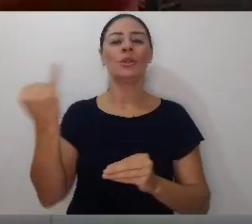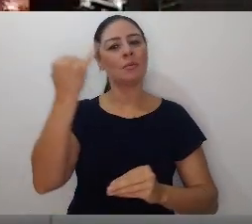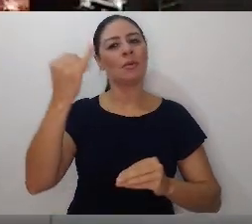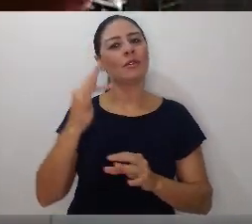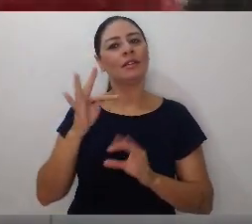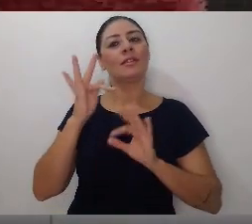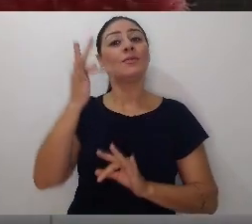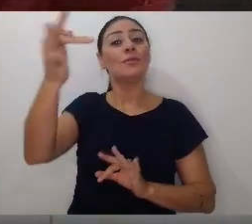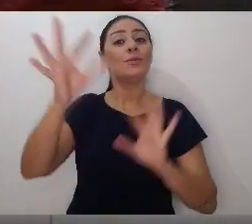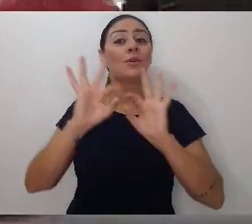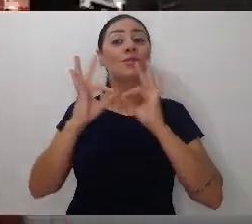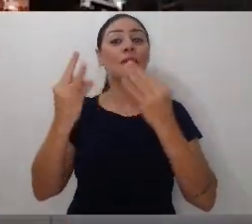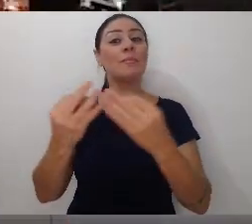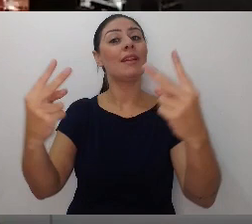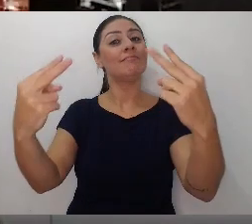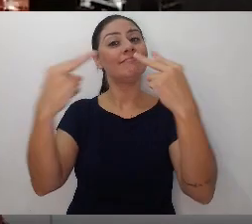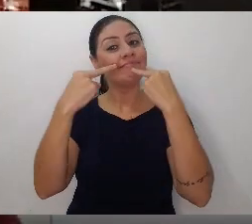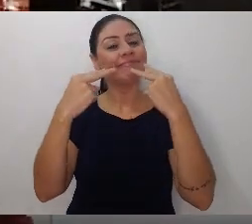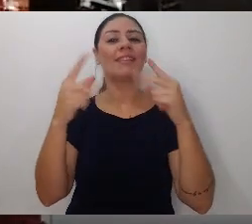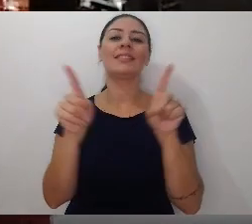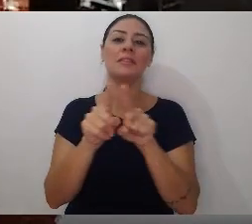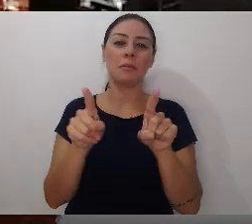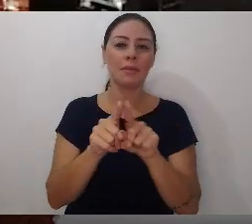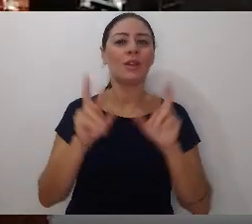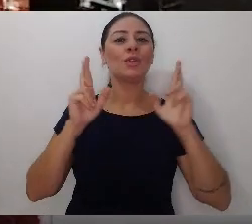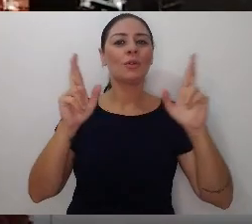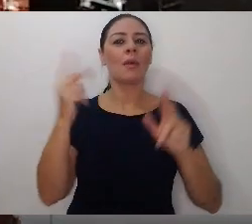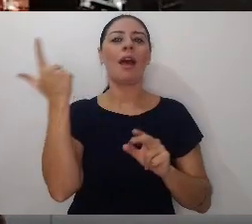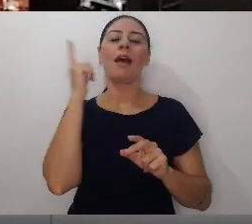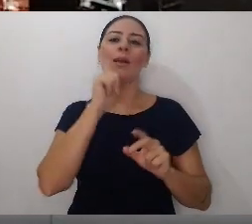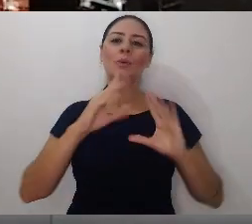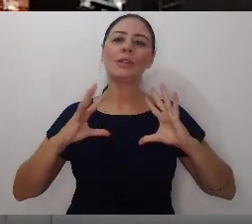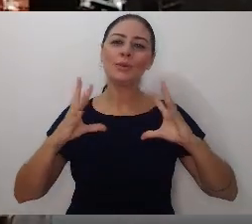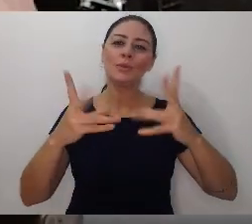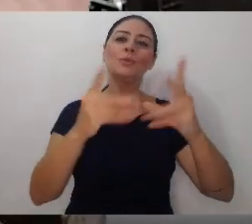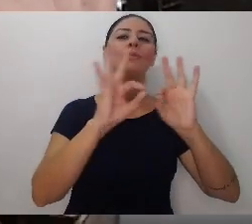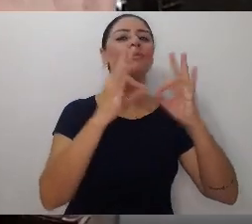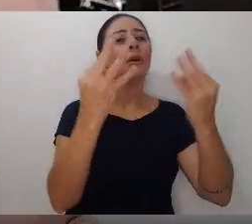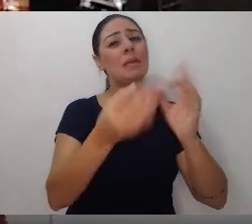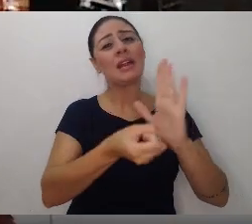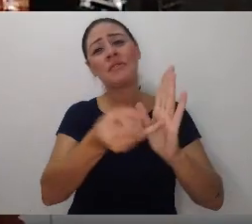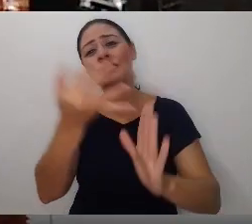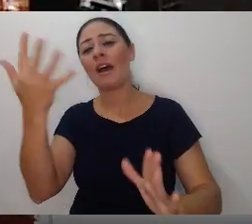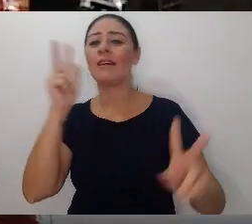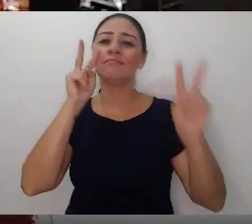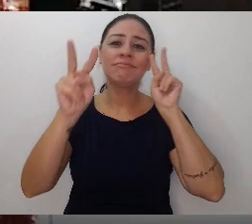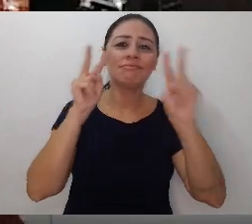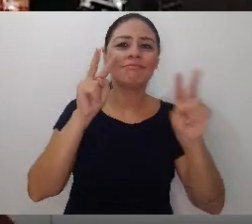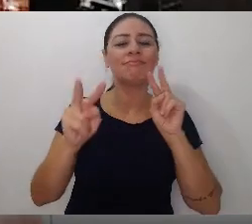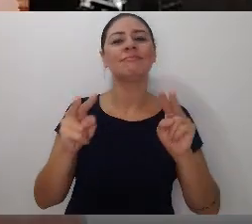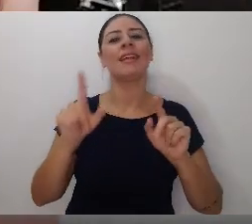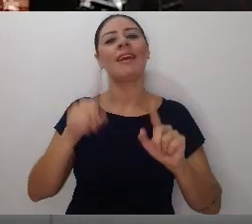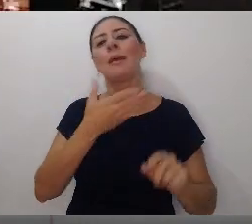seja só para alguns, mas que seja para todos, para as famílias que ainda vão nos assistir. Tomara que possa alcançar muitas